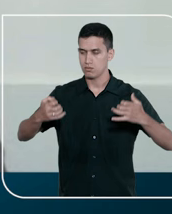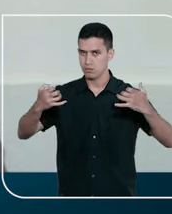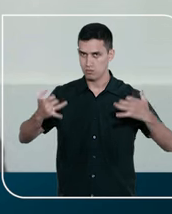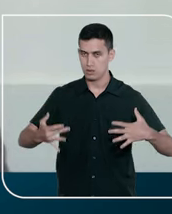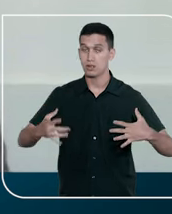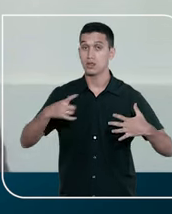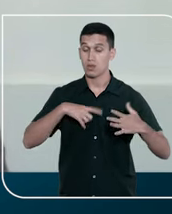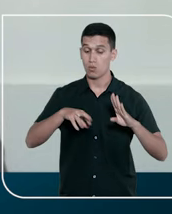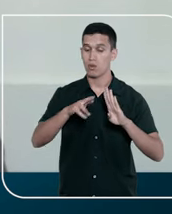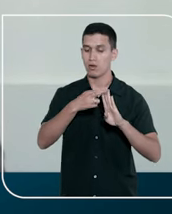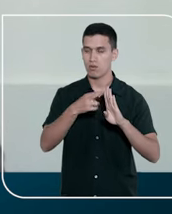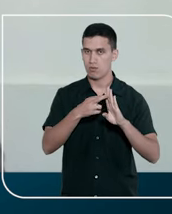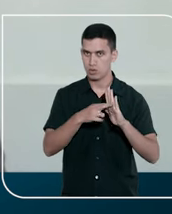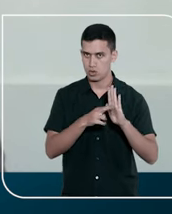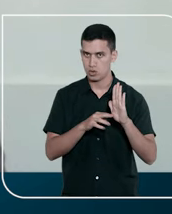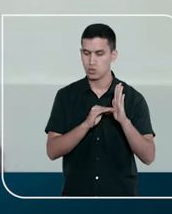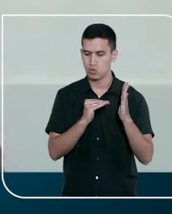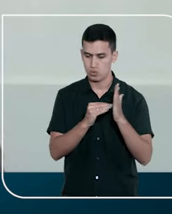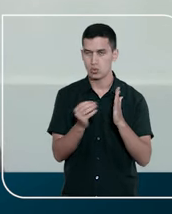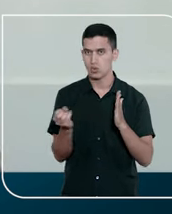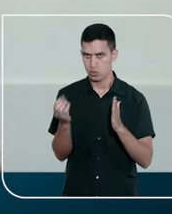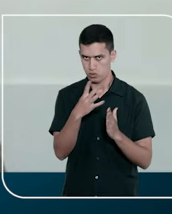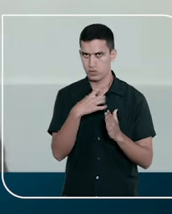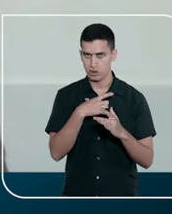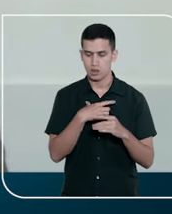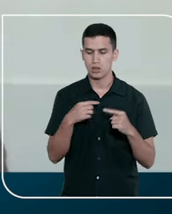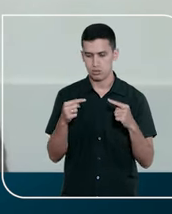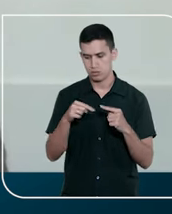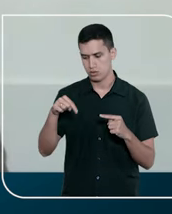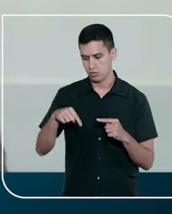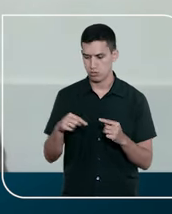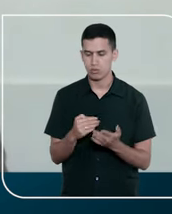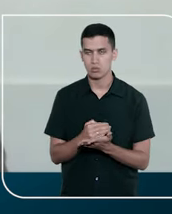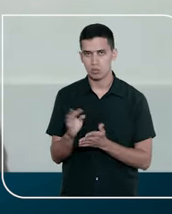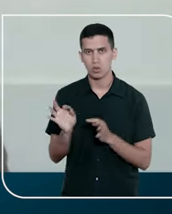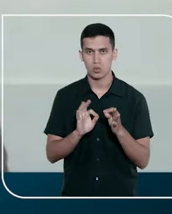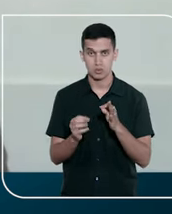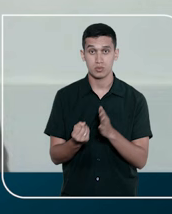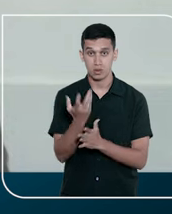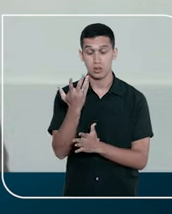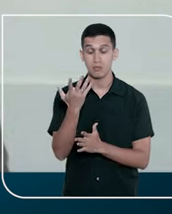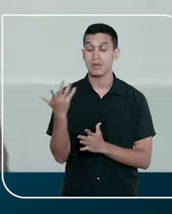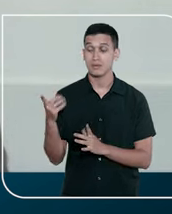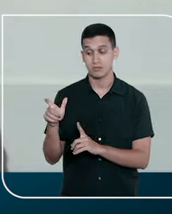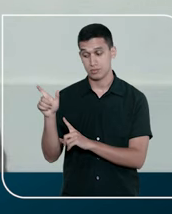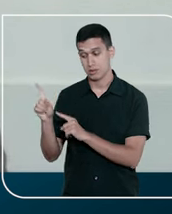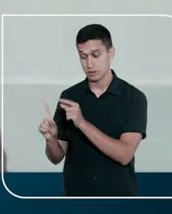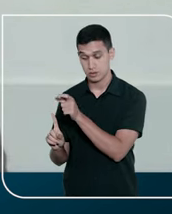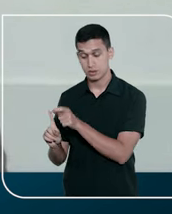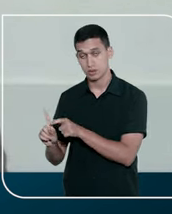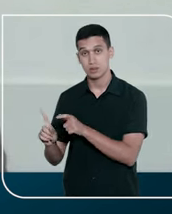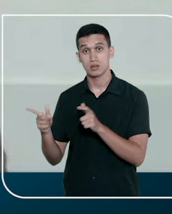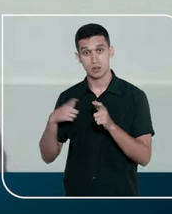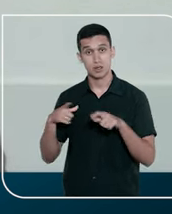uma regulamentação moderna, ela está inclusive para ser revisada, mas ele teria a opção de